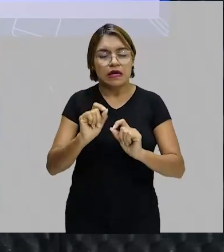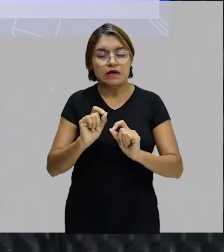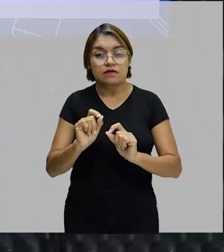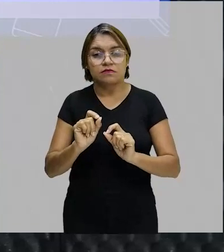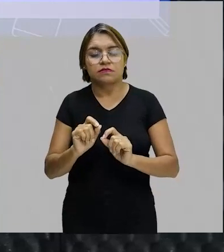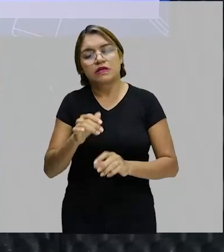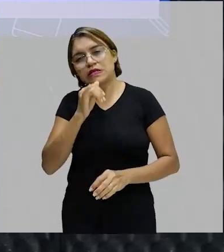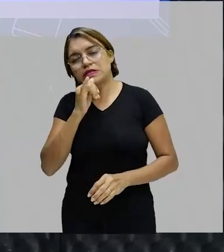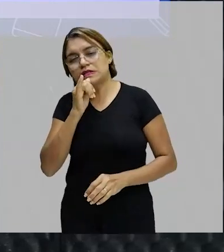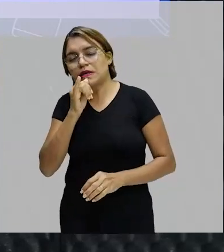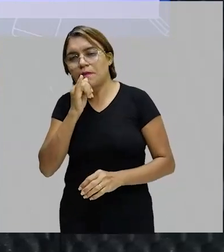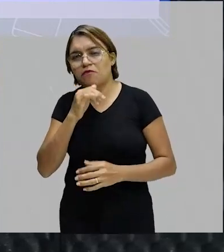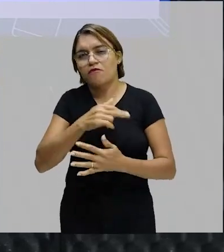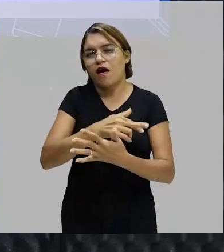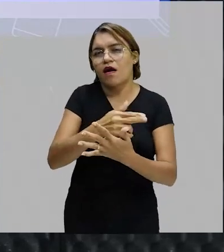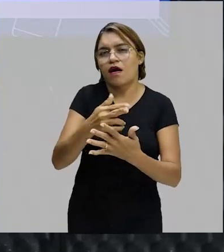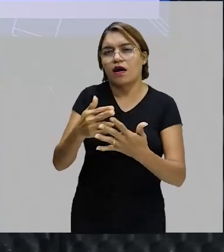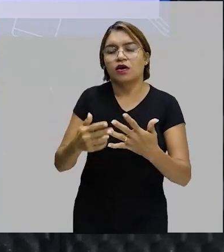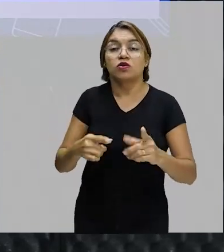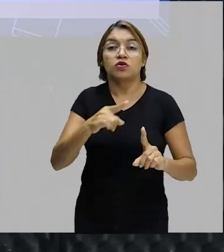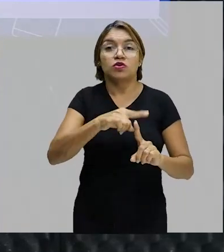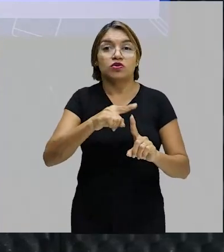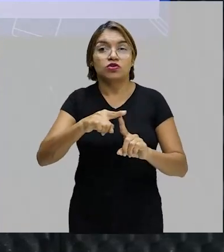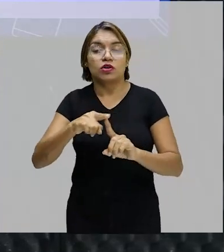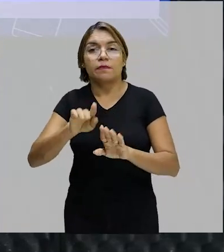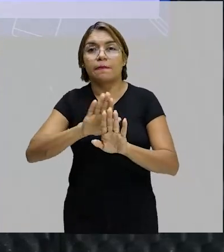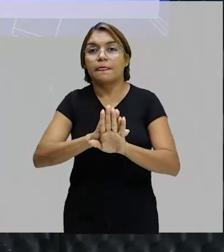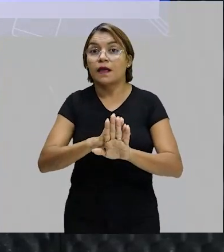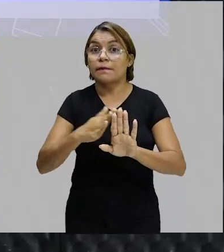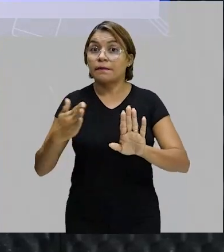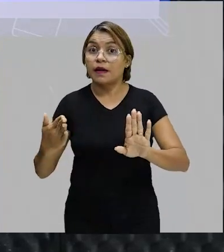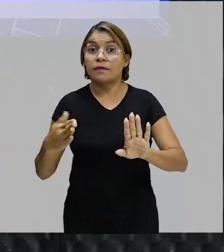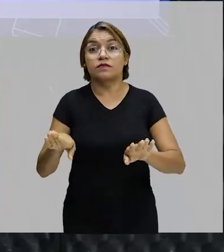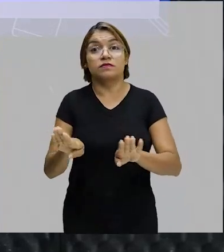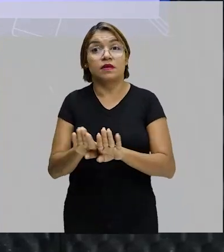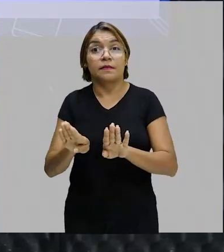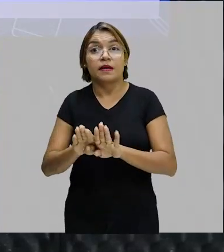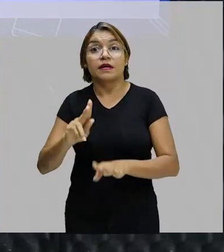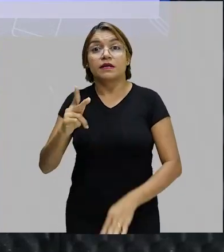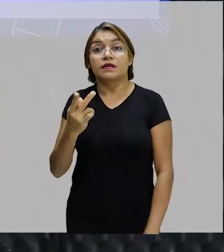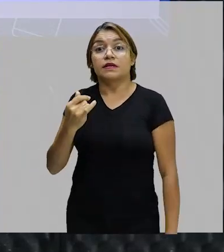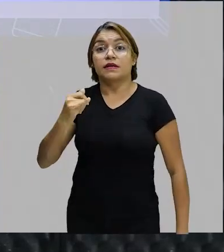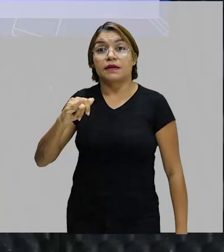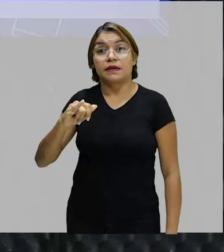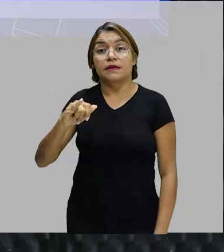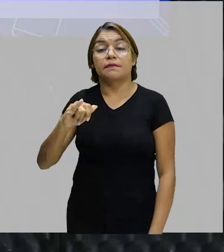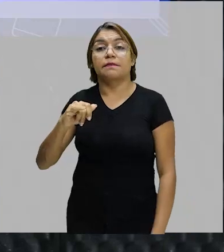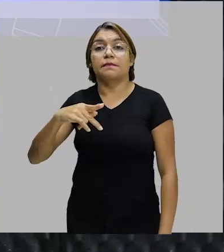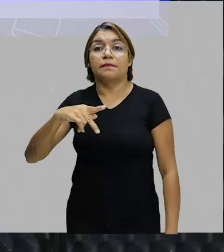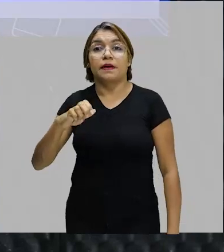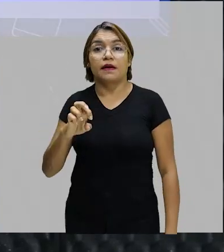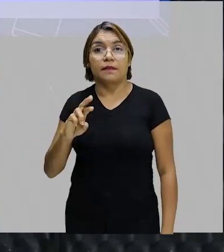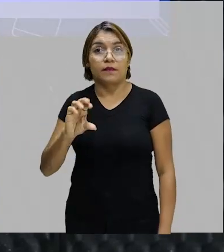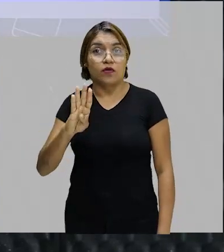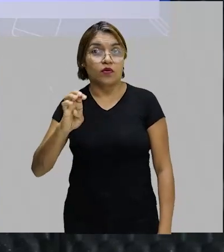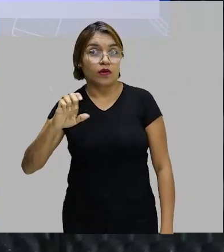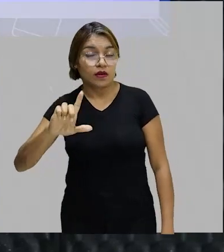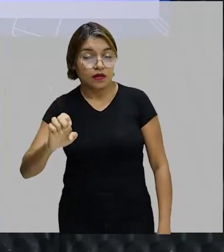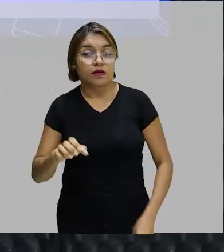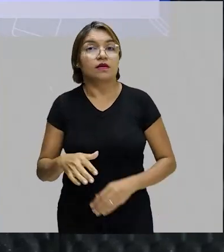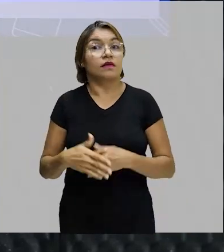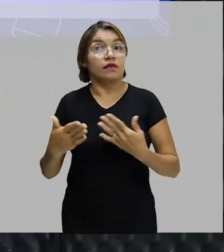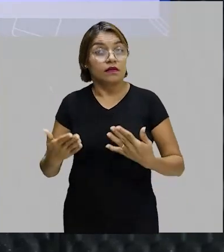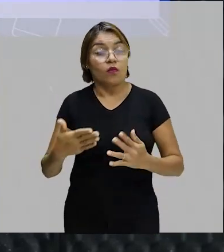o hipérbato, usavam a hipérbole, usavam a antítese, e isso ia trazendo todo um rebuscamento para a linguagem